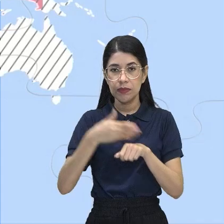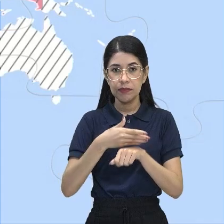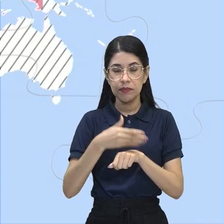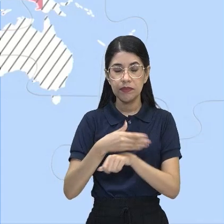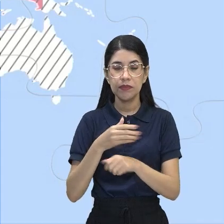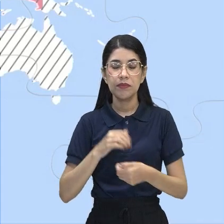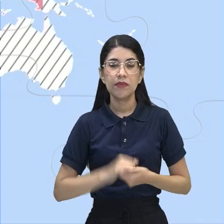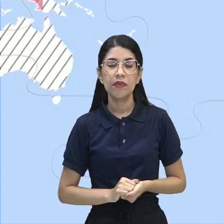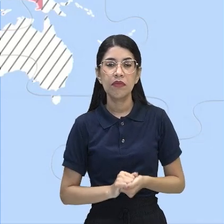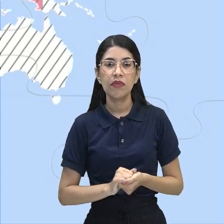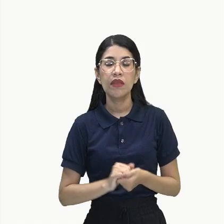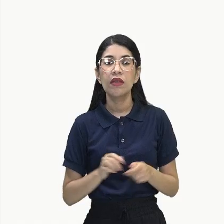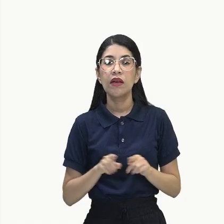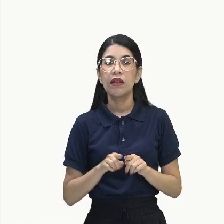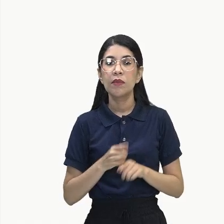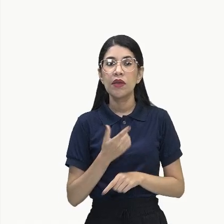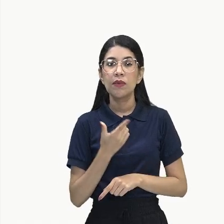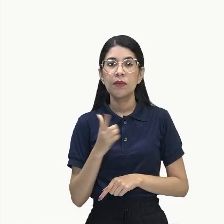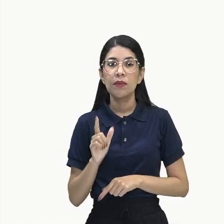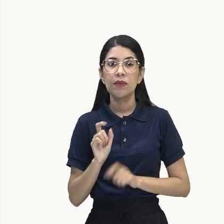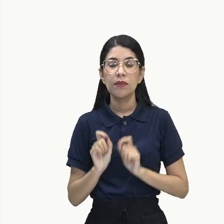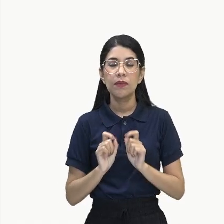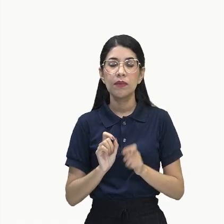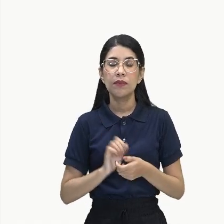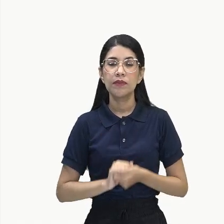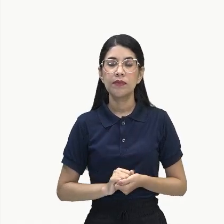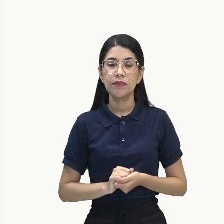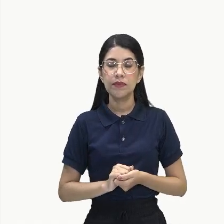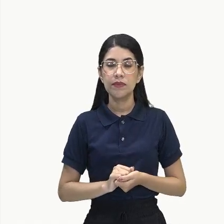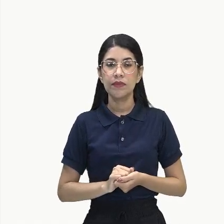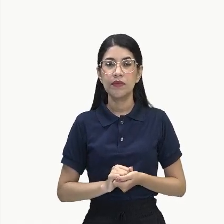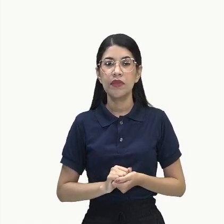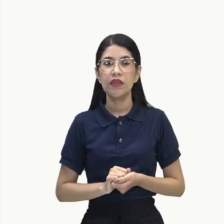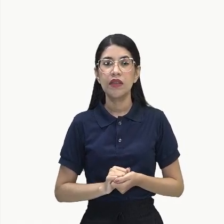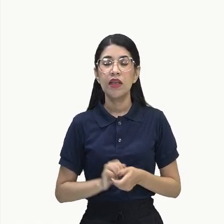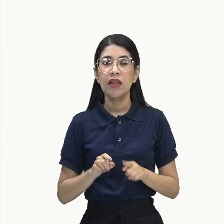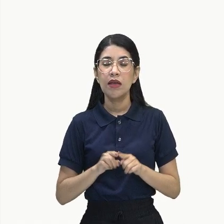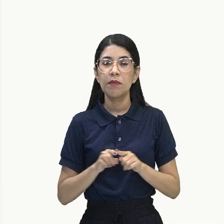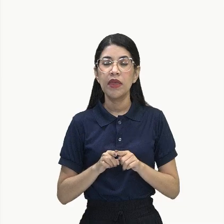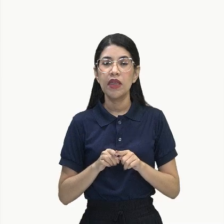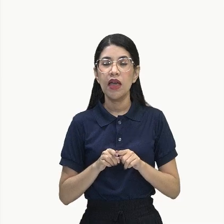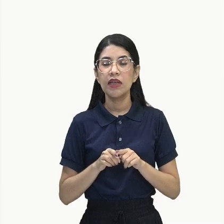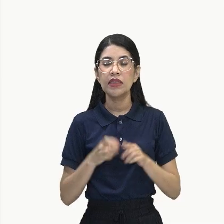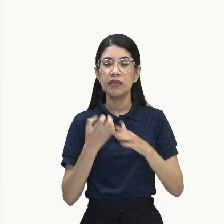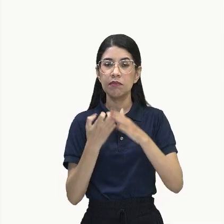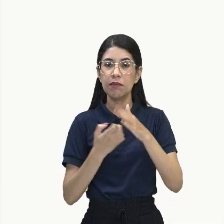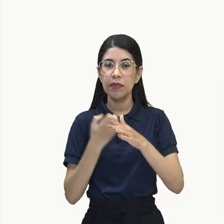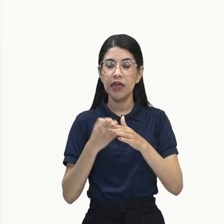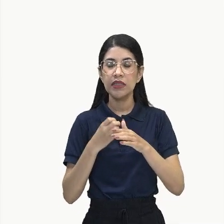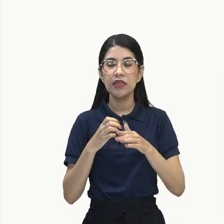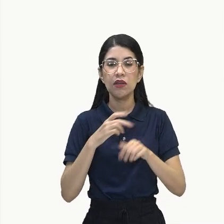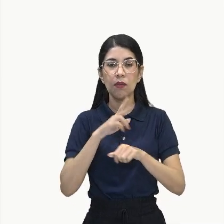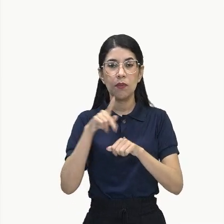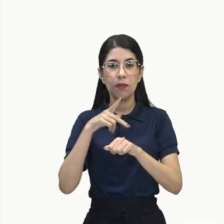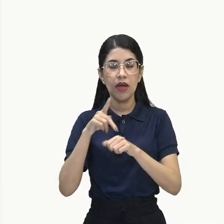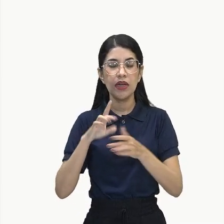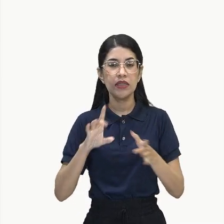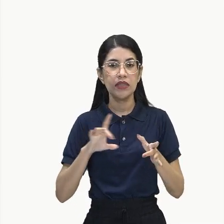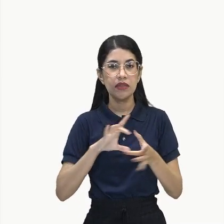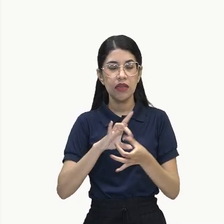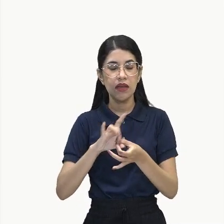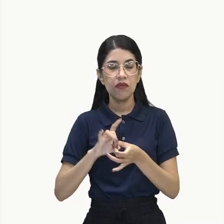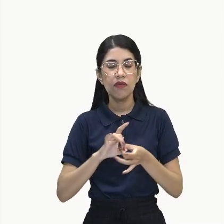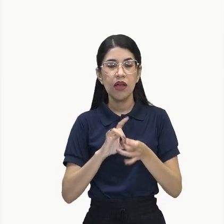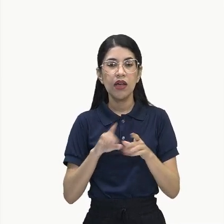parte. Temos também, nesse contexto de um mundo globalizado, as transnacionais, que são empresas com sede em um país